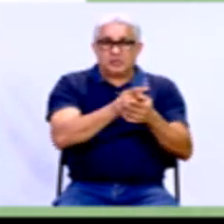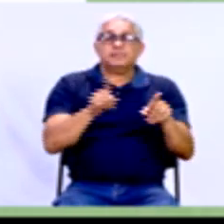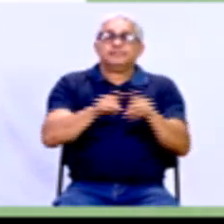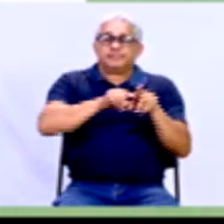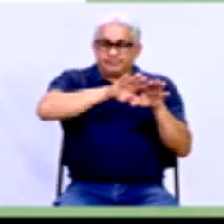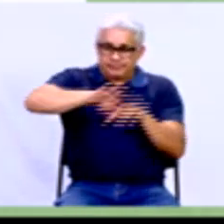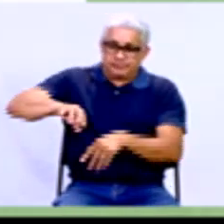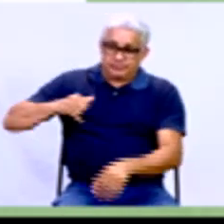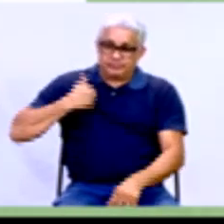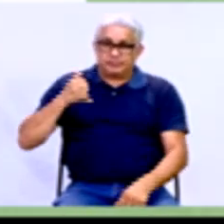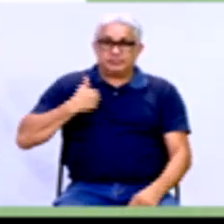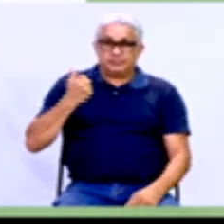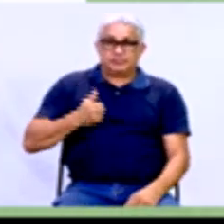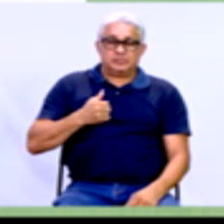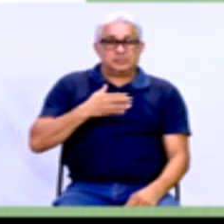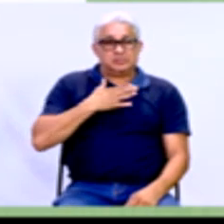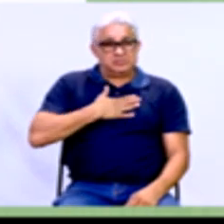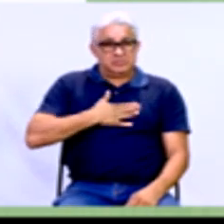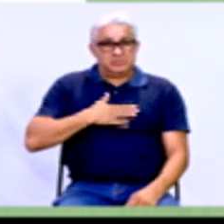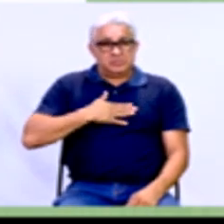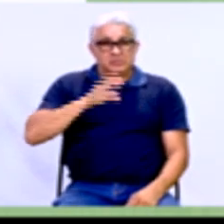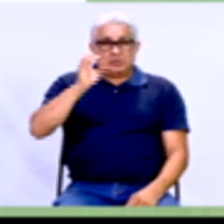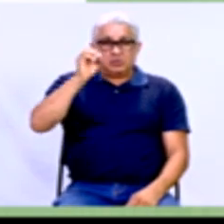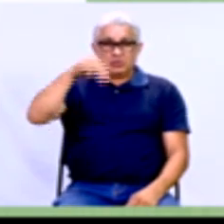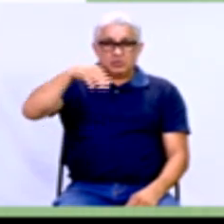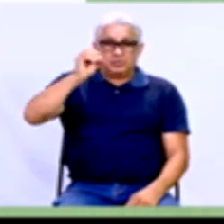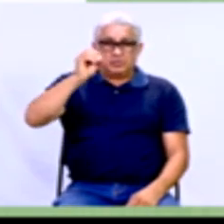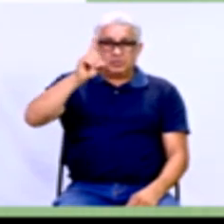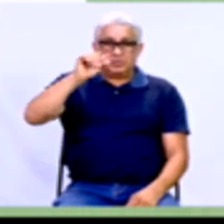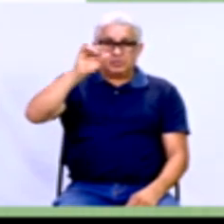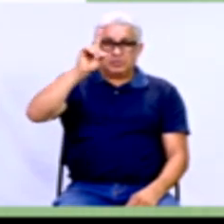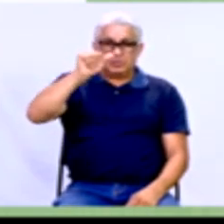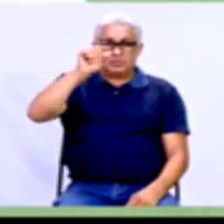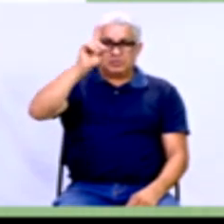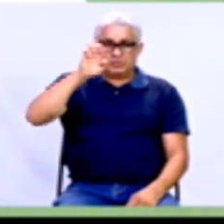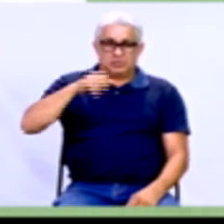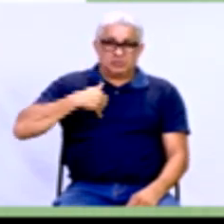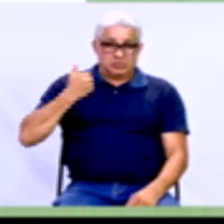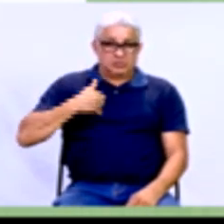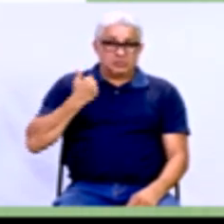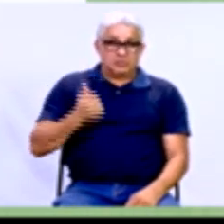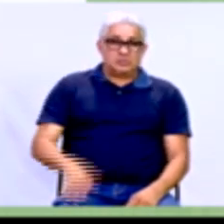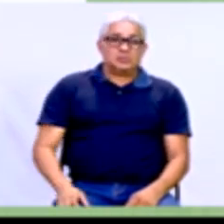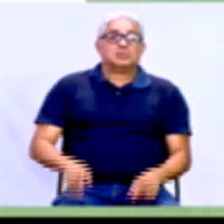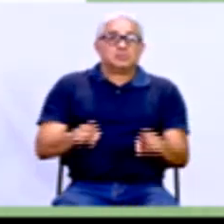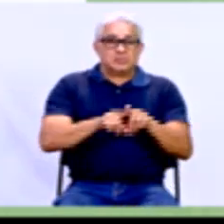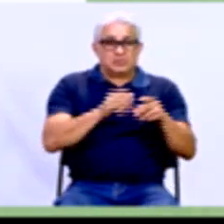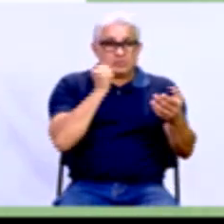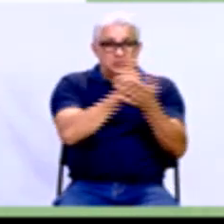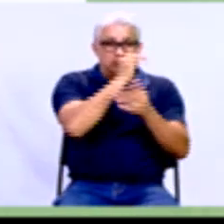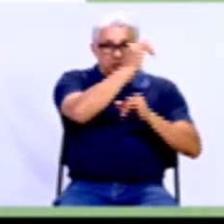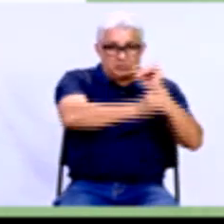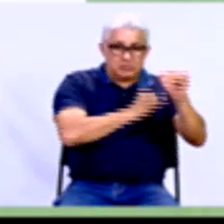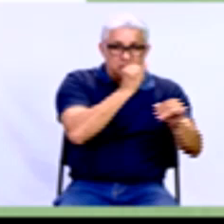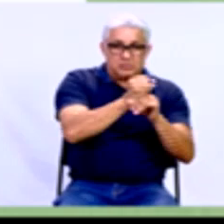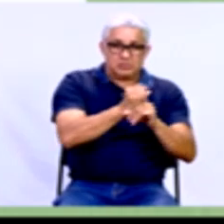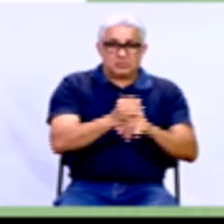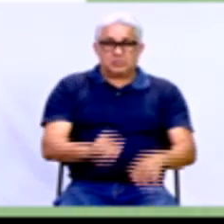comodidade. Ficou muito baixo também a correlação. Idade e compras pela